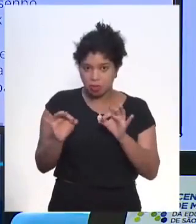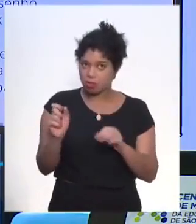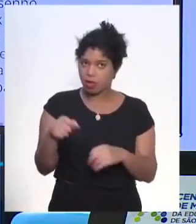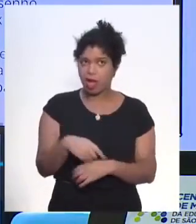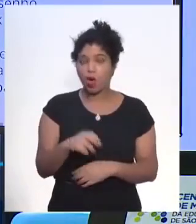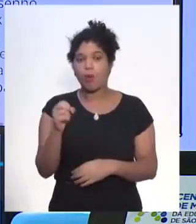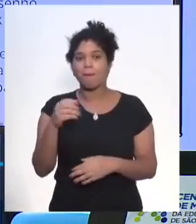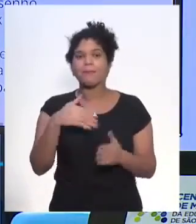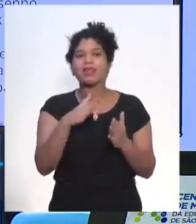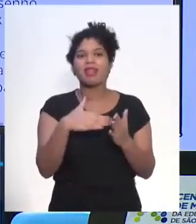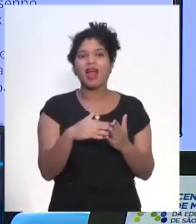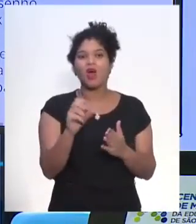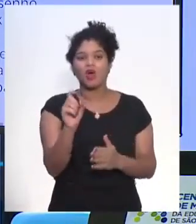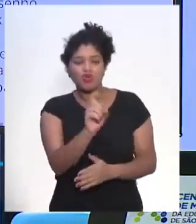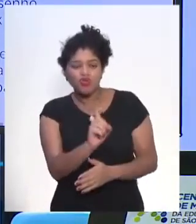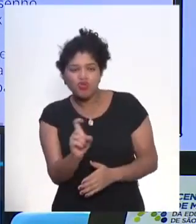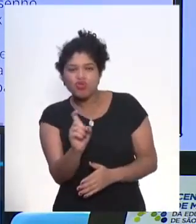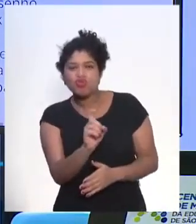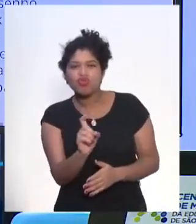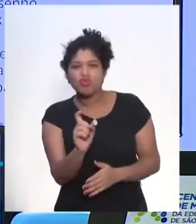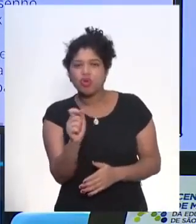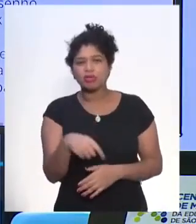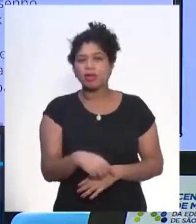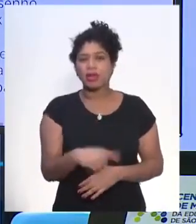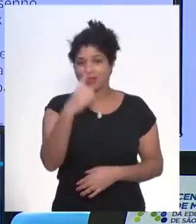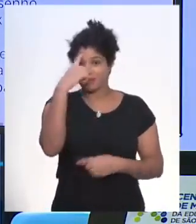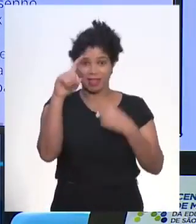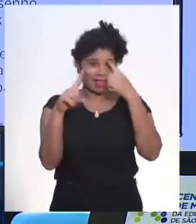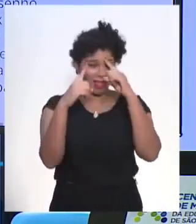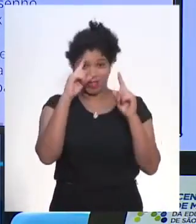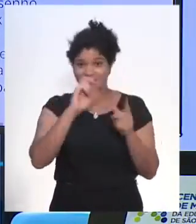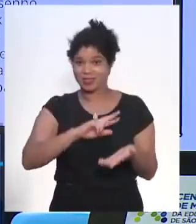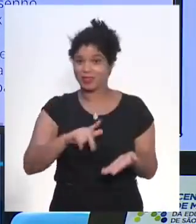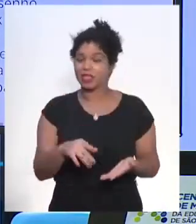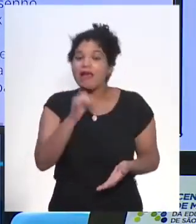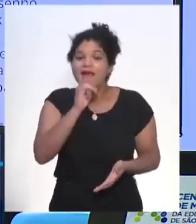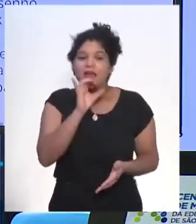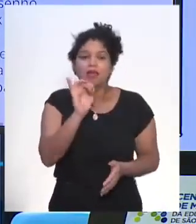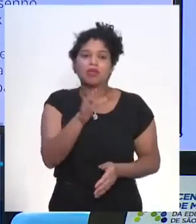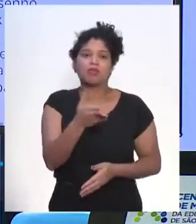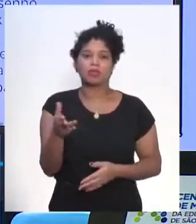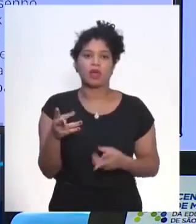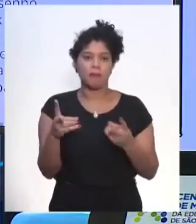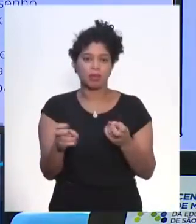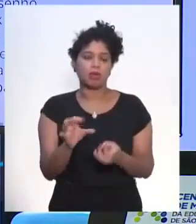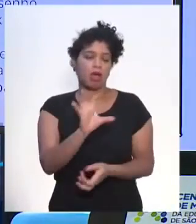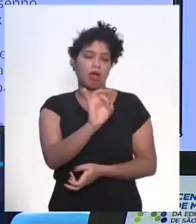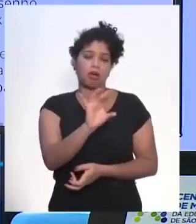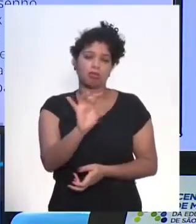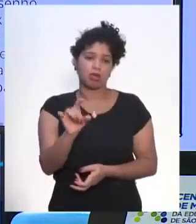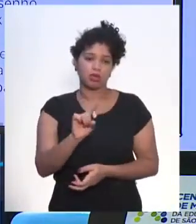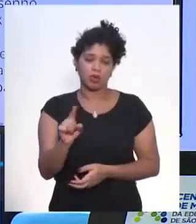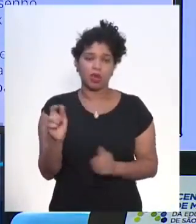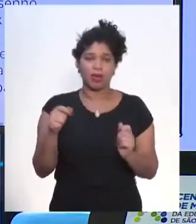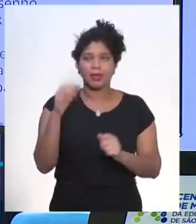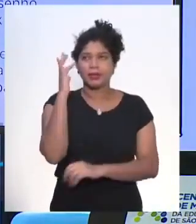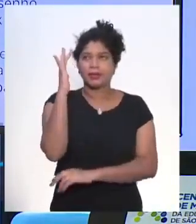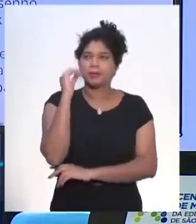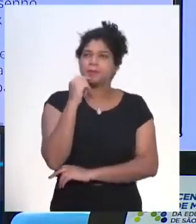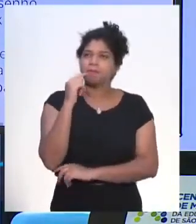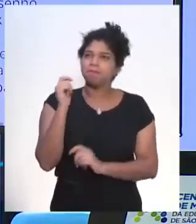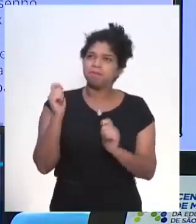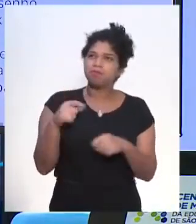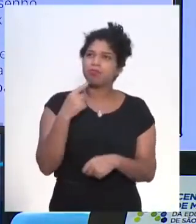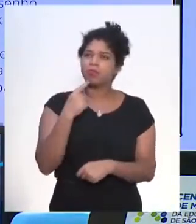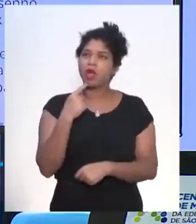ideias, tá? Então, vocês podem pensar. Isso só dando um exemplo hipotético, tá, gente? Cada um pode pensar aí em uma forma de